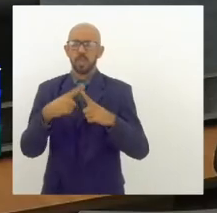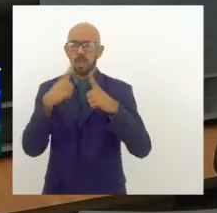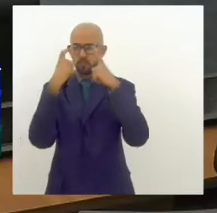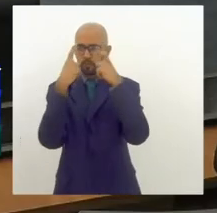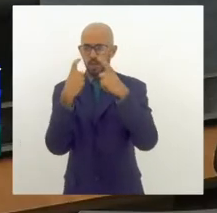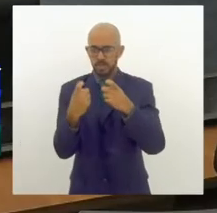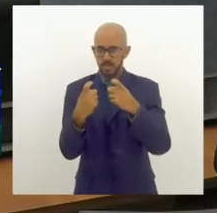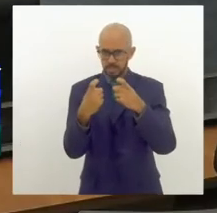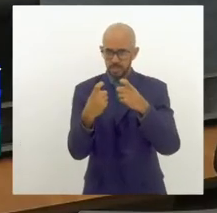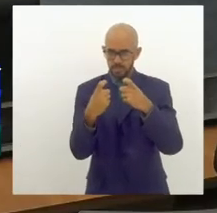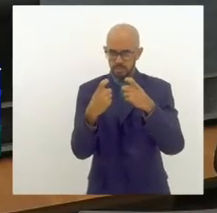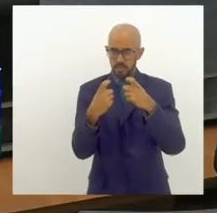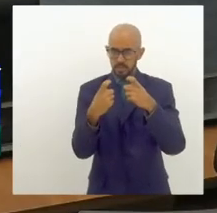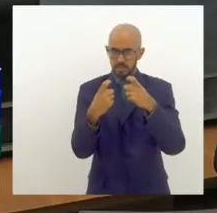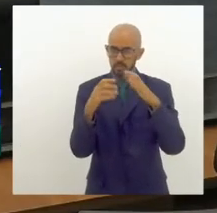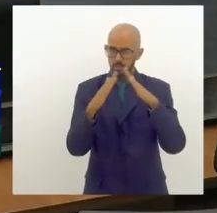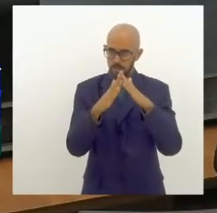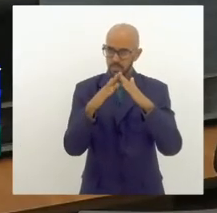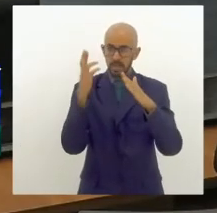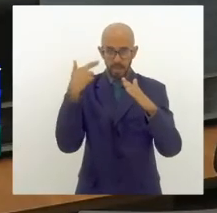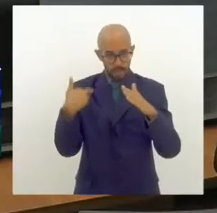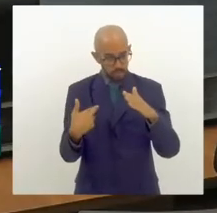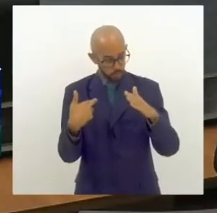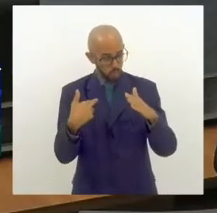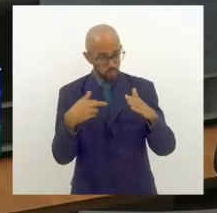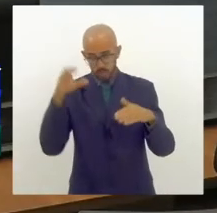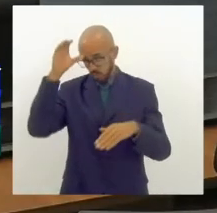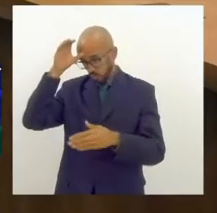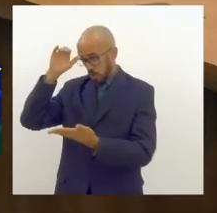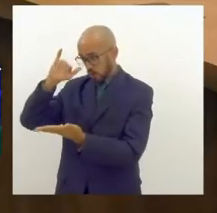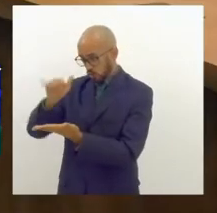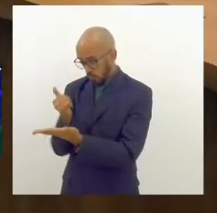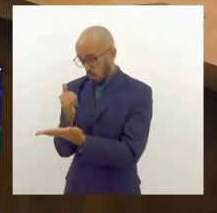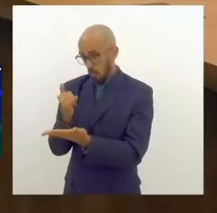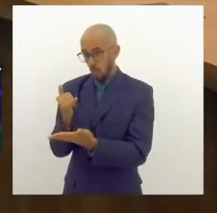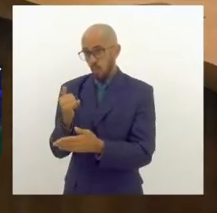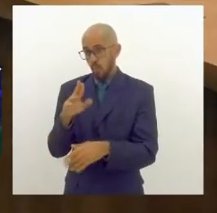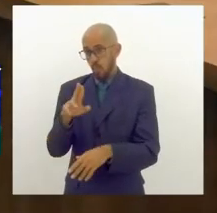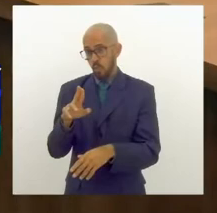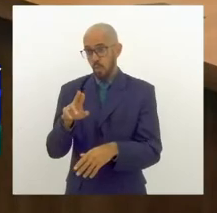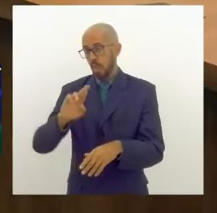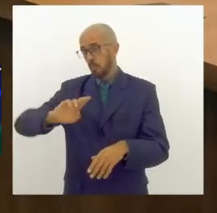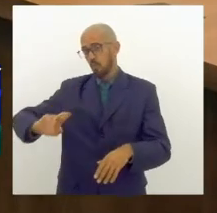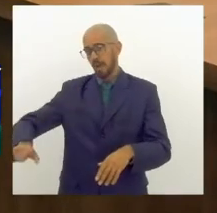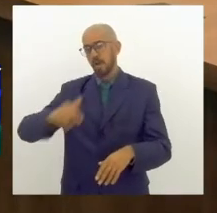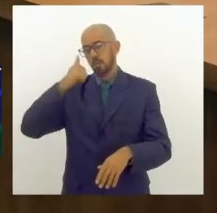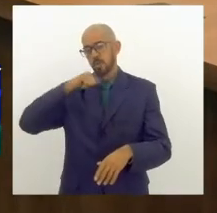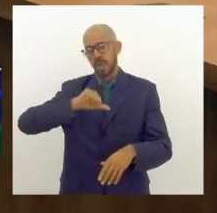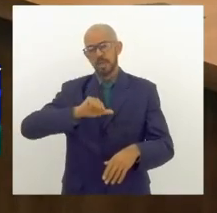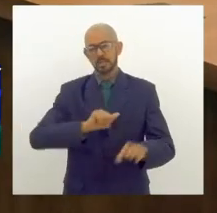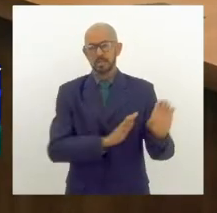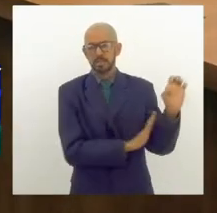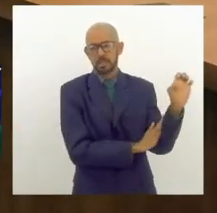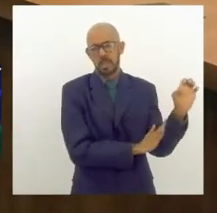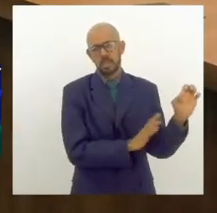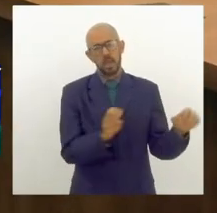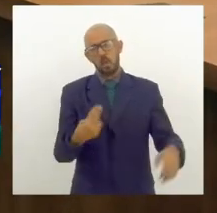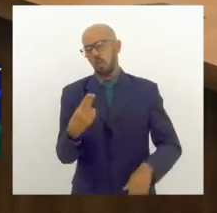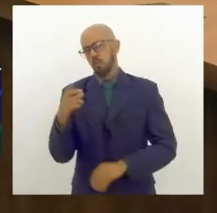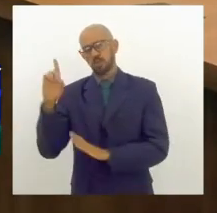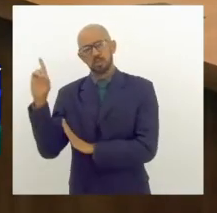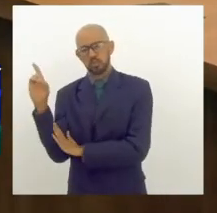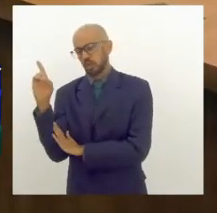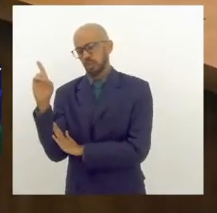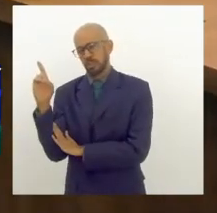Souza, deputada Tia Ju, não é apenas com mulheres da esquerda, não é apenas com mulheres da